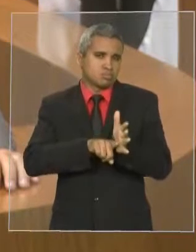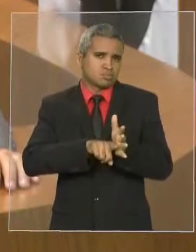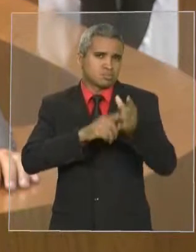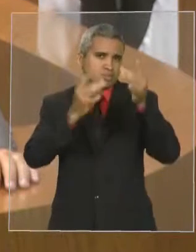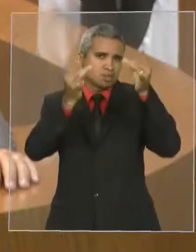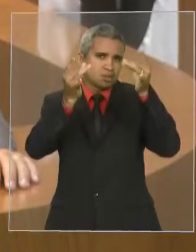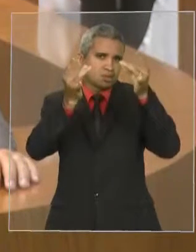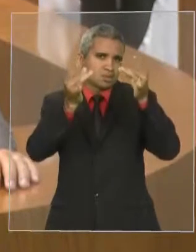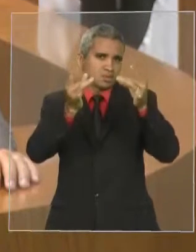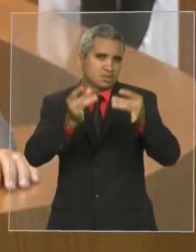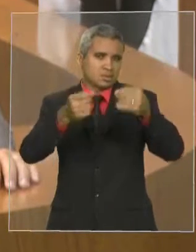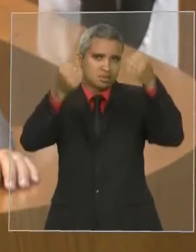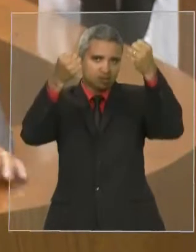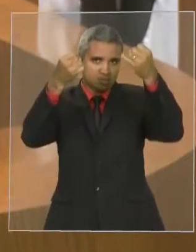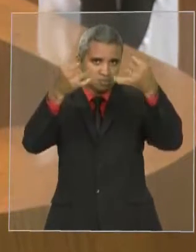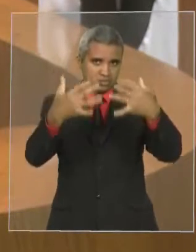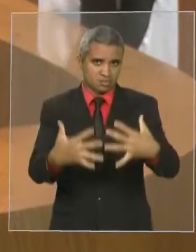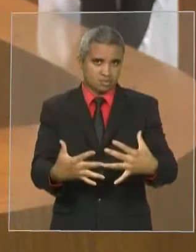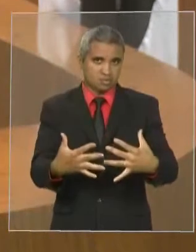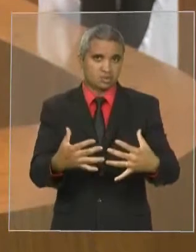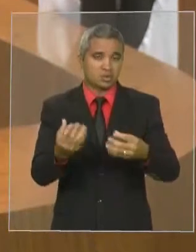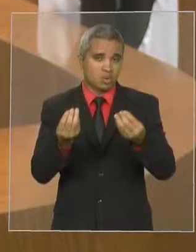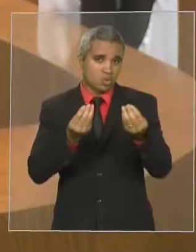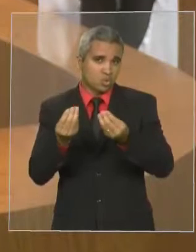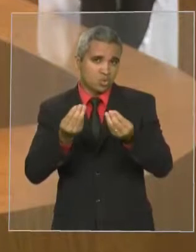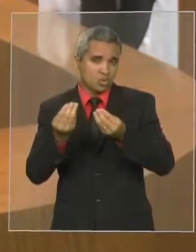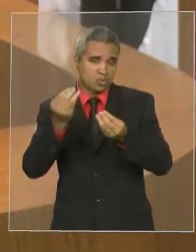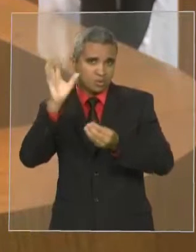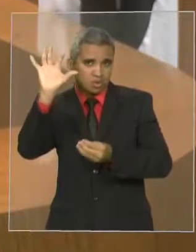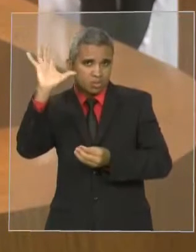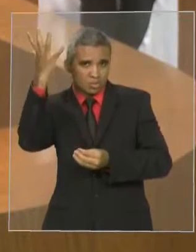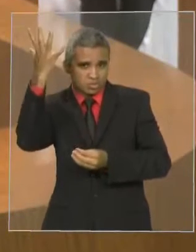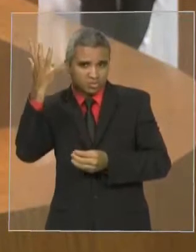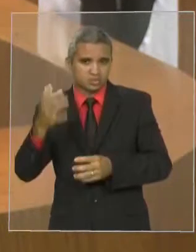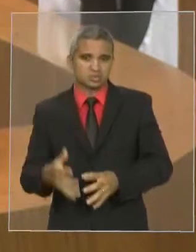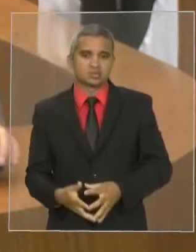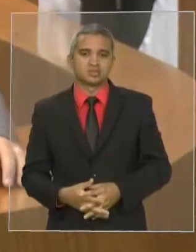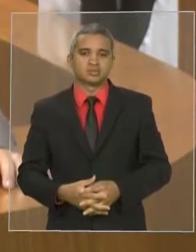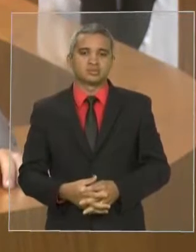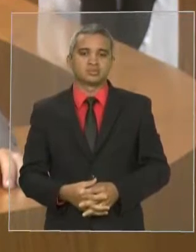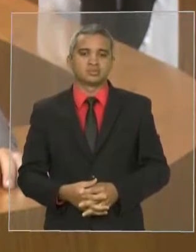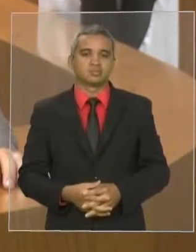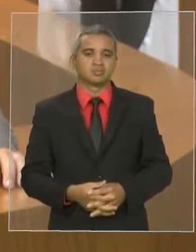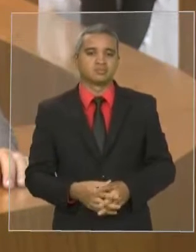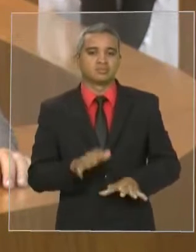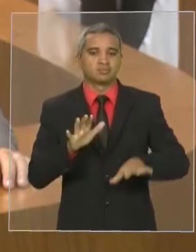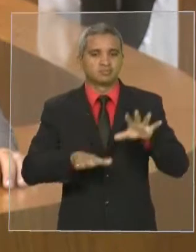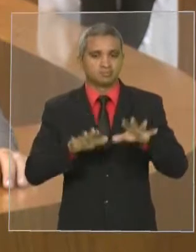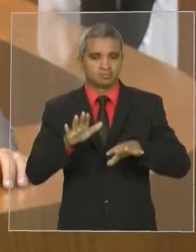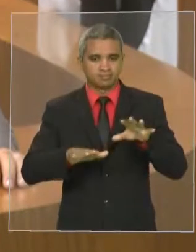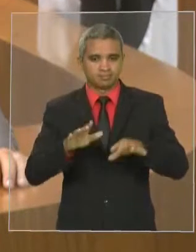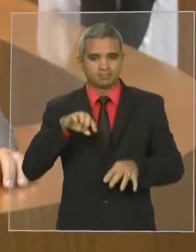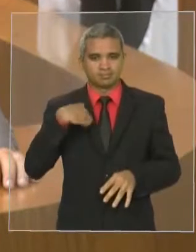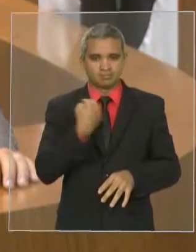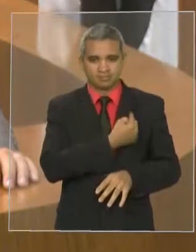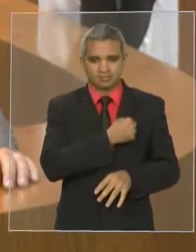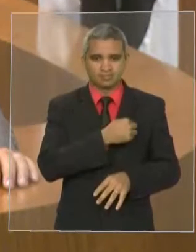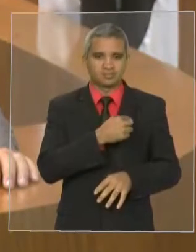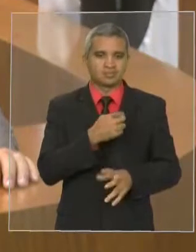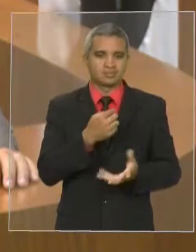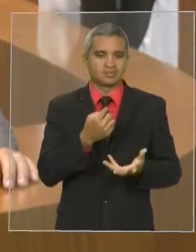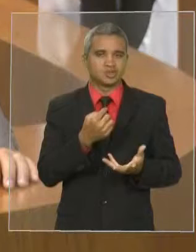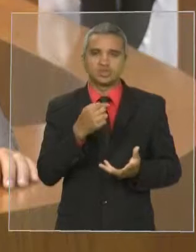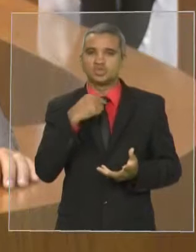esclarecidas, a realidade dos fatos ainda, mesmo que muitas das vezes não se possa encontrar uma